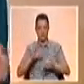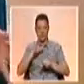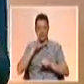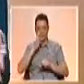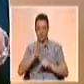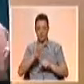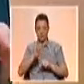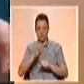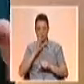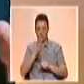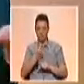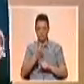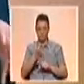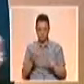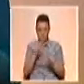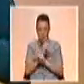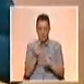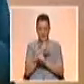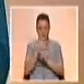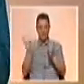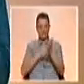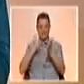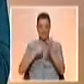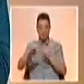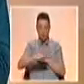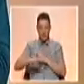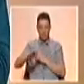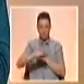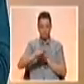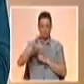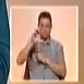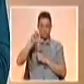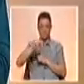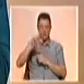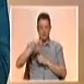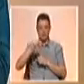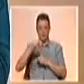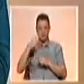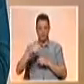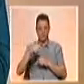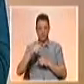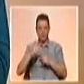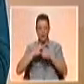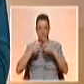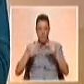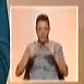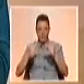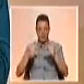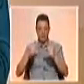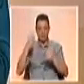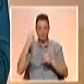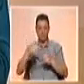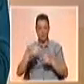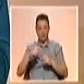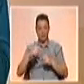descentralização e contextualizado para as necessidades locais, também pode ser usado. E os leitos de plantas são o quê? Que são os leitos de plantas que,